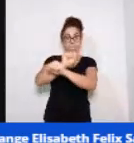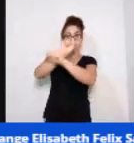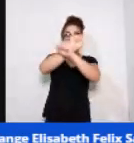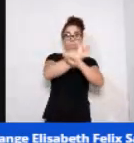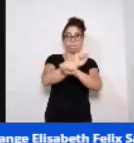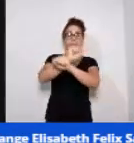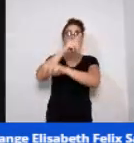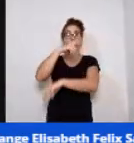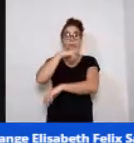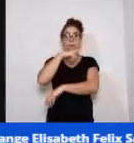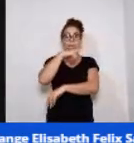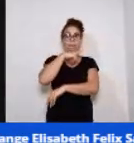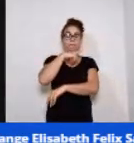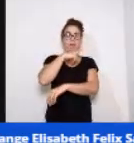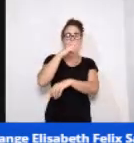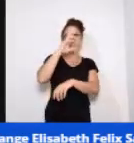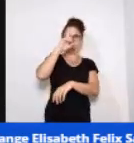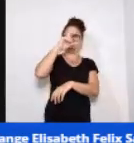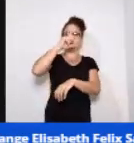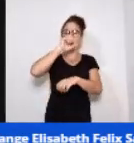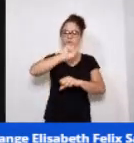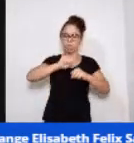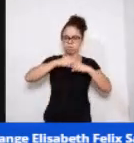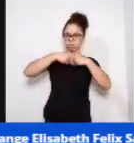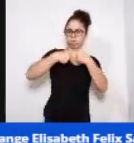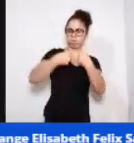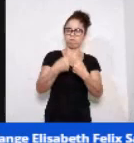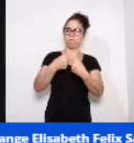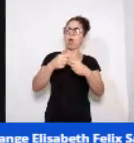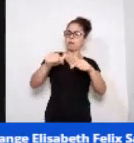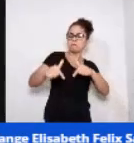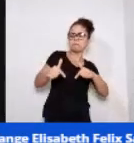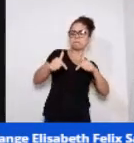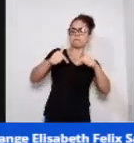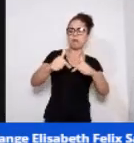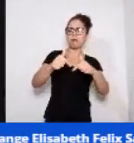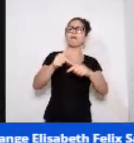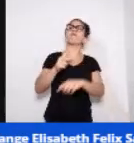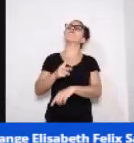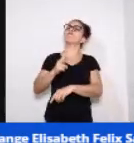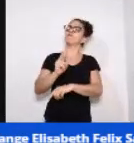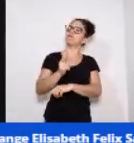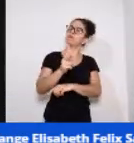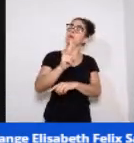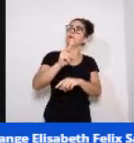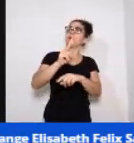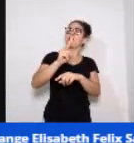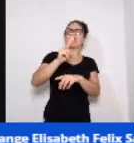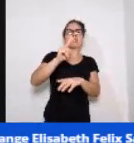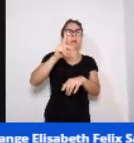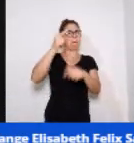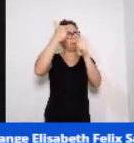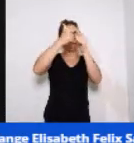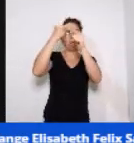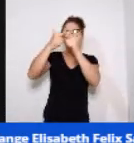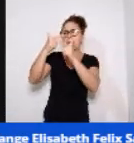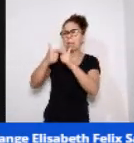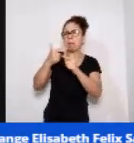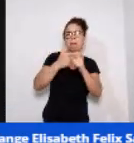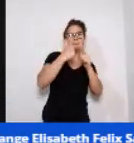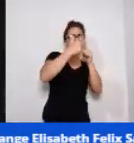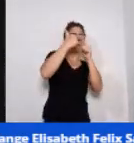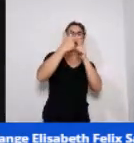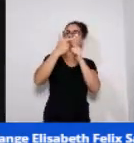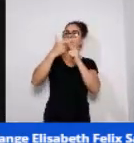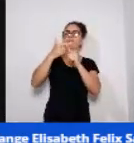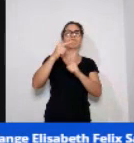ter forças para tentar outra vez, mesmo quando o mundo lhe diz para desistir. Ter